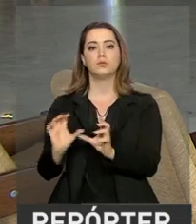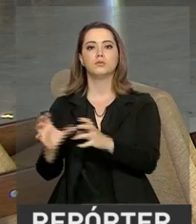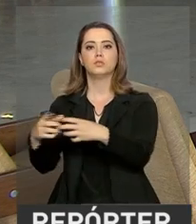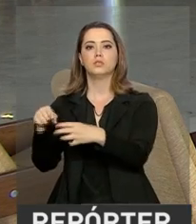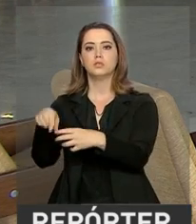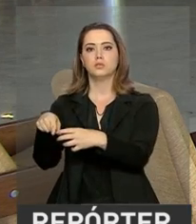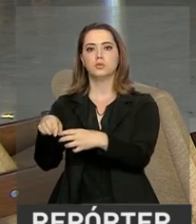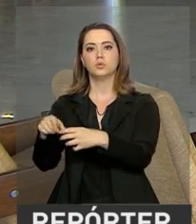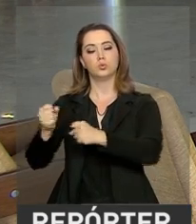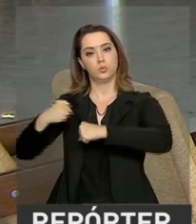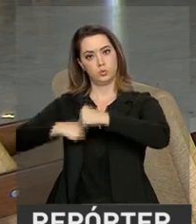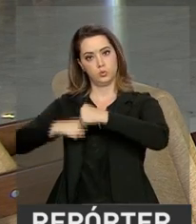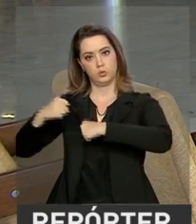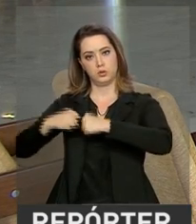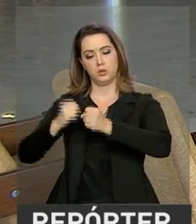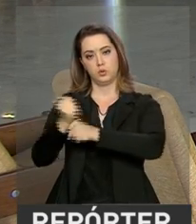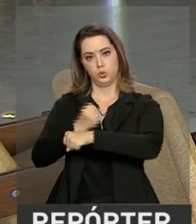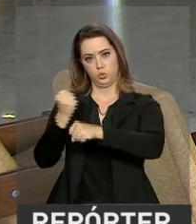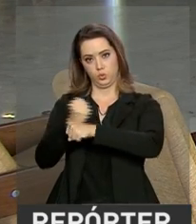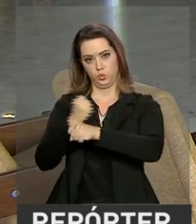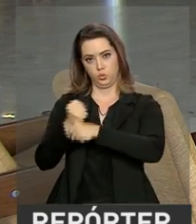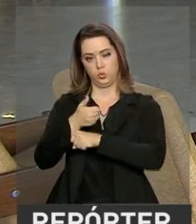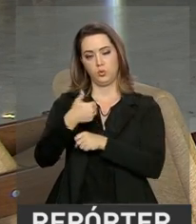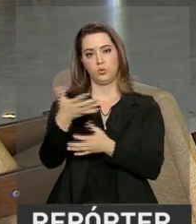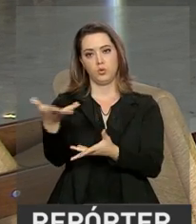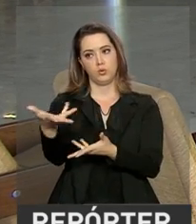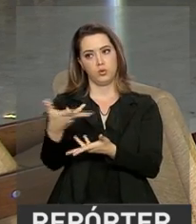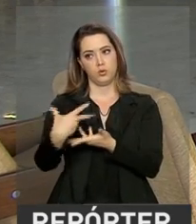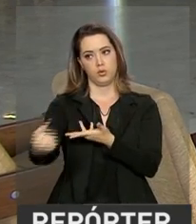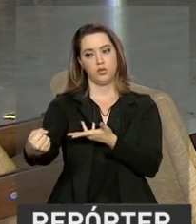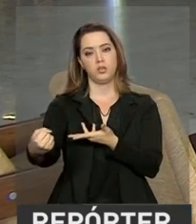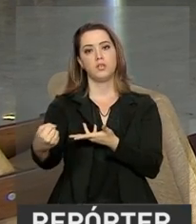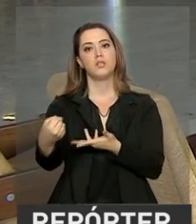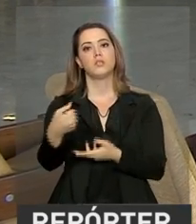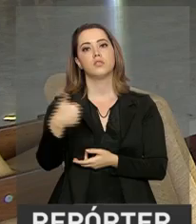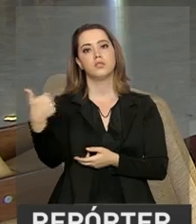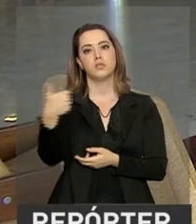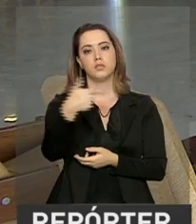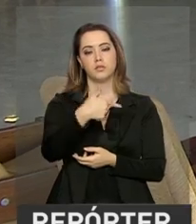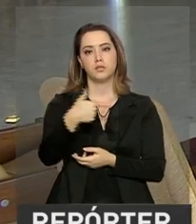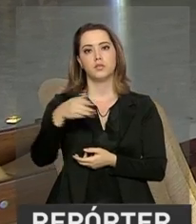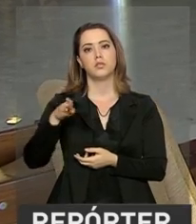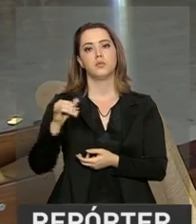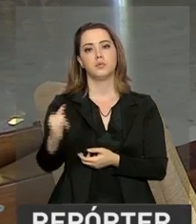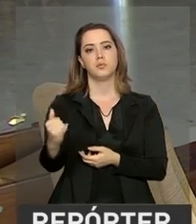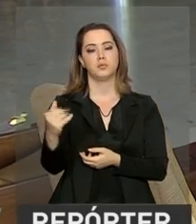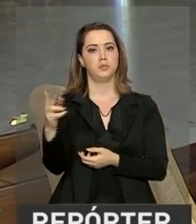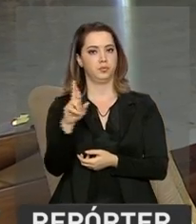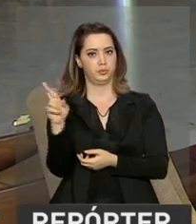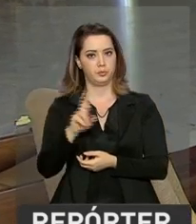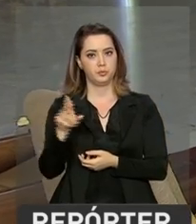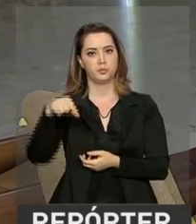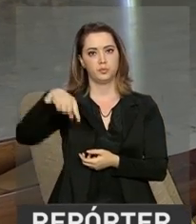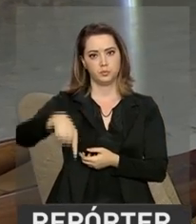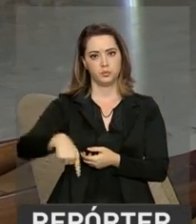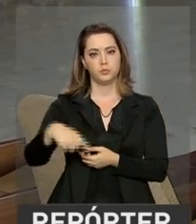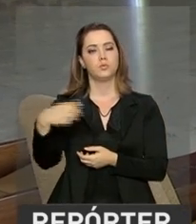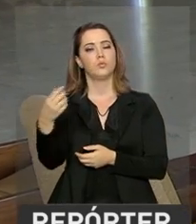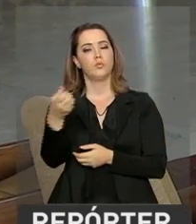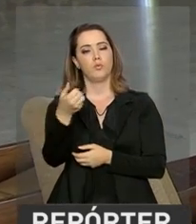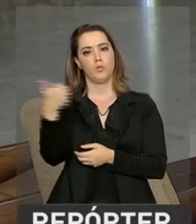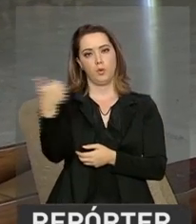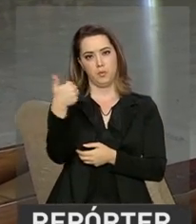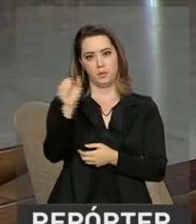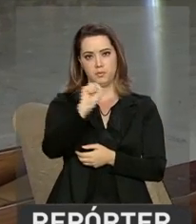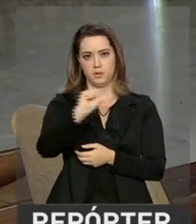da infraestrutura, que recebeu 12 bilhões e 900 milhões de reais no primeiro semestre deste ano, que